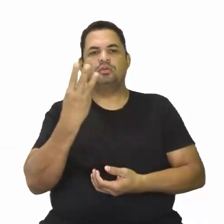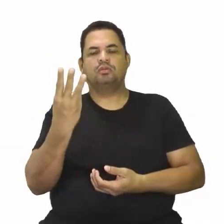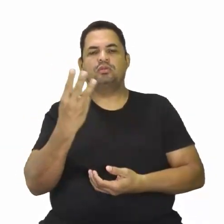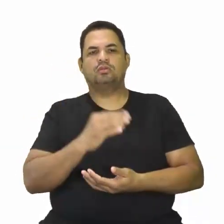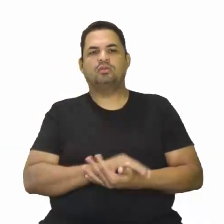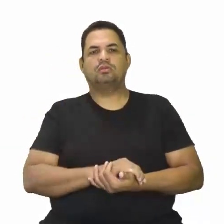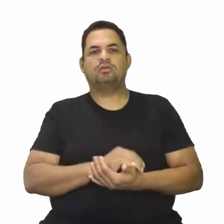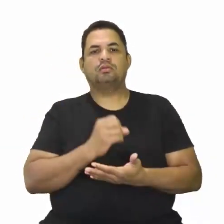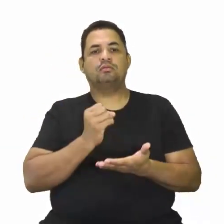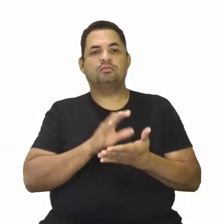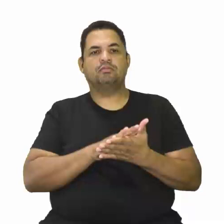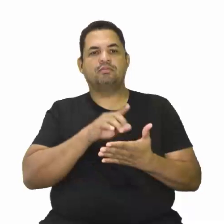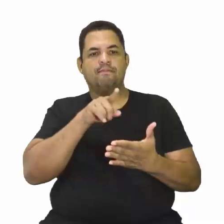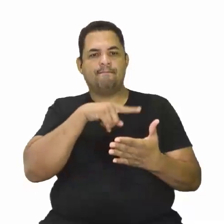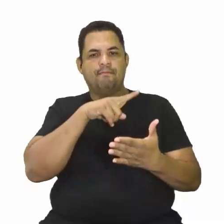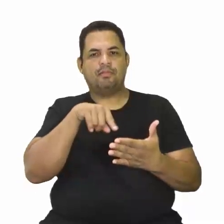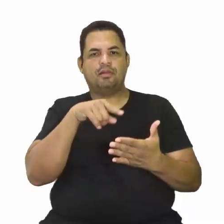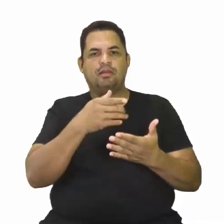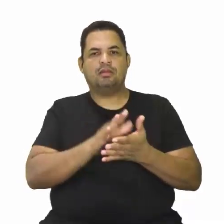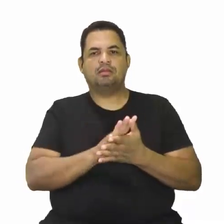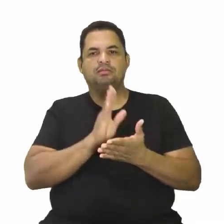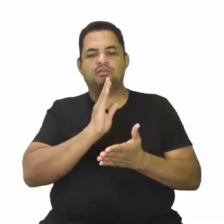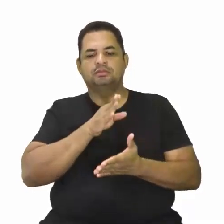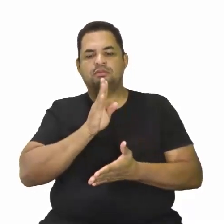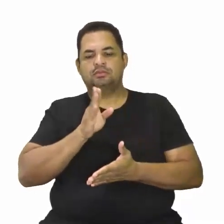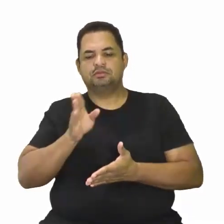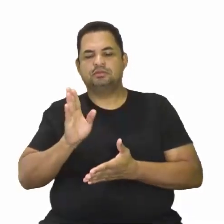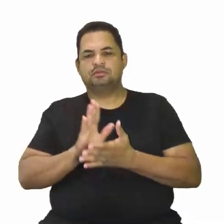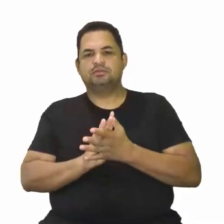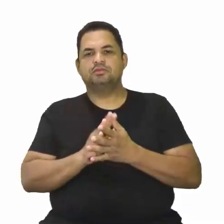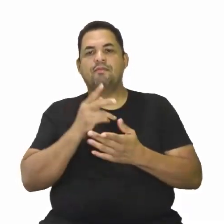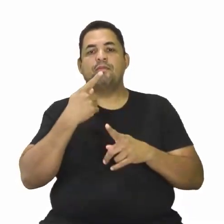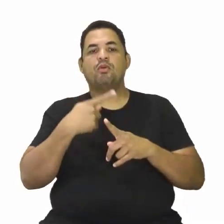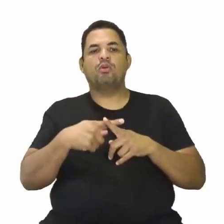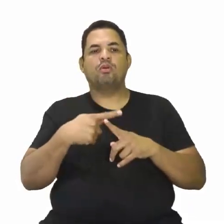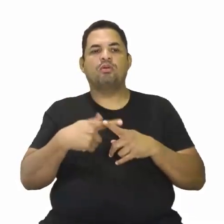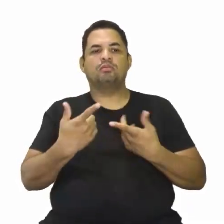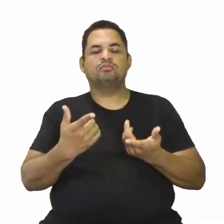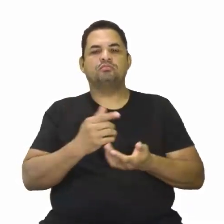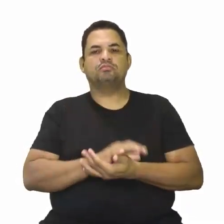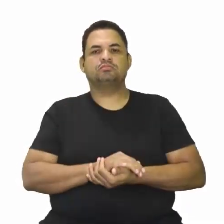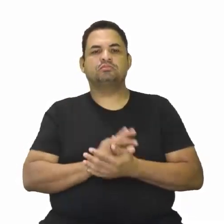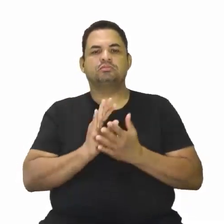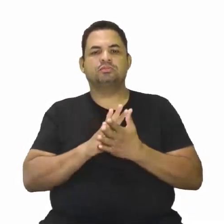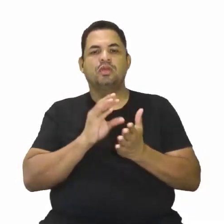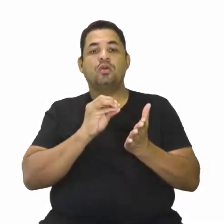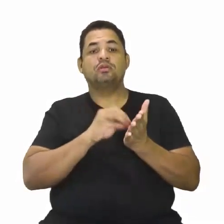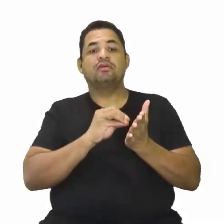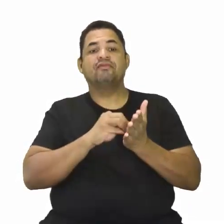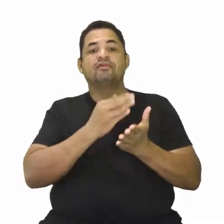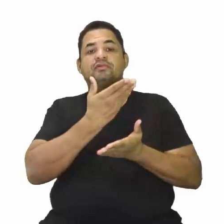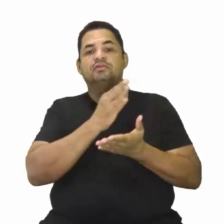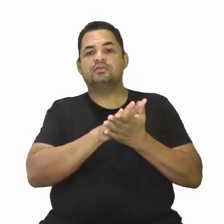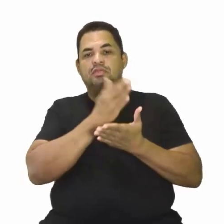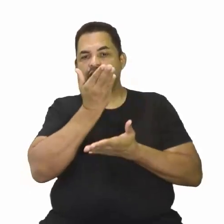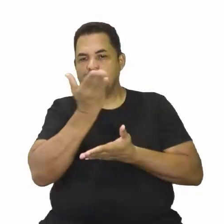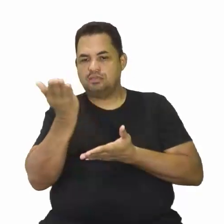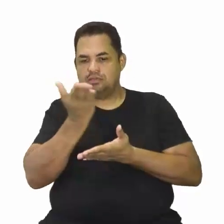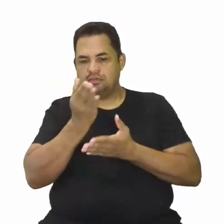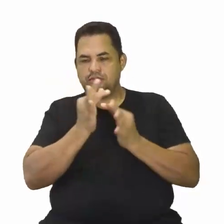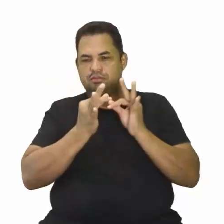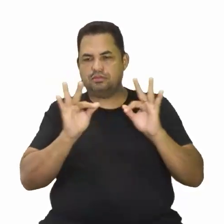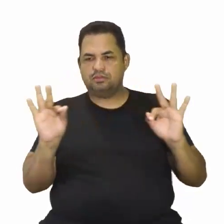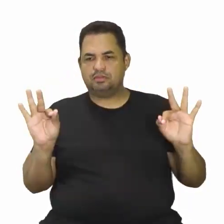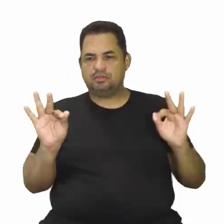3, marque a sequência de porquês que completam corretamente